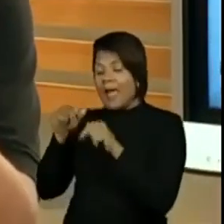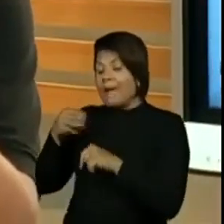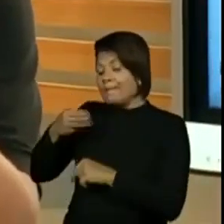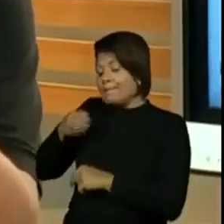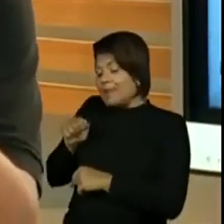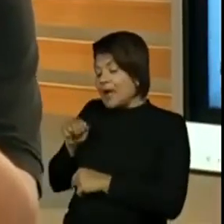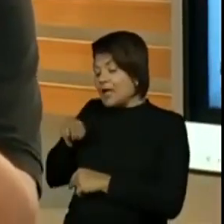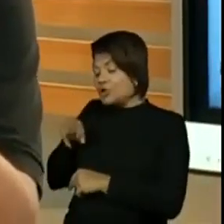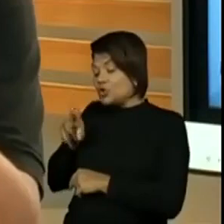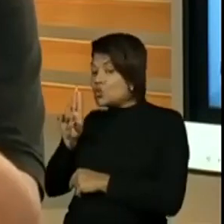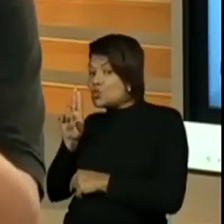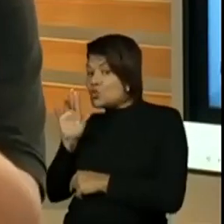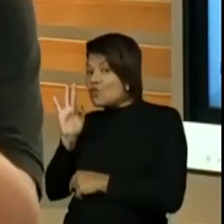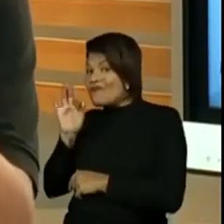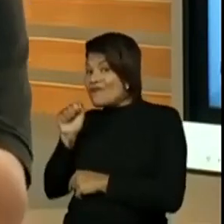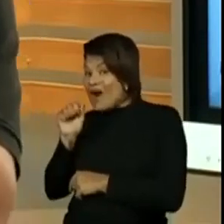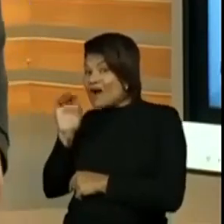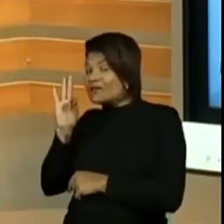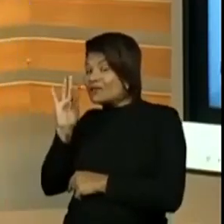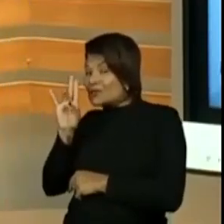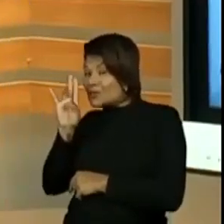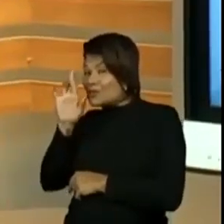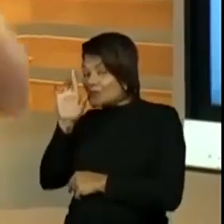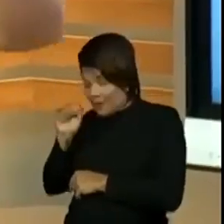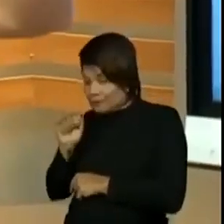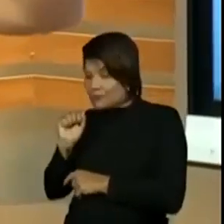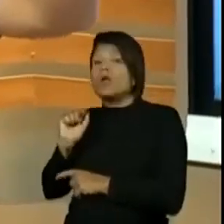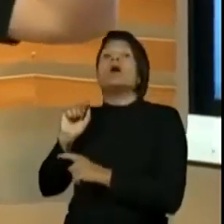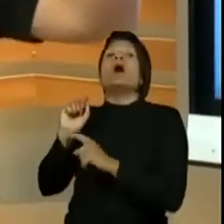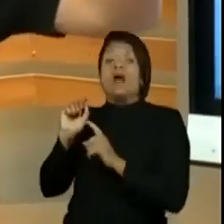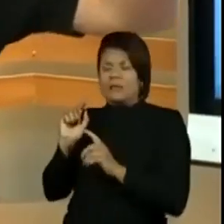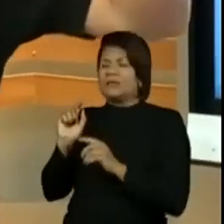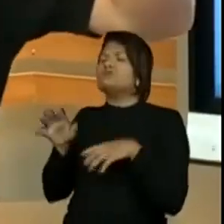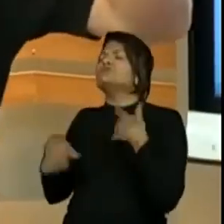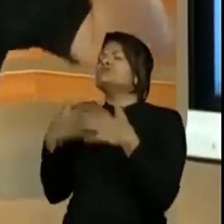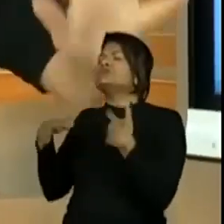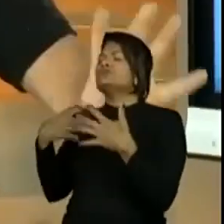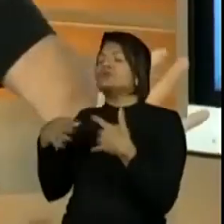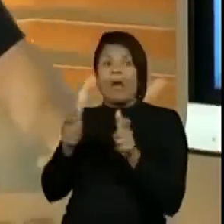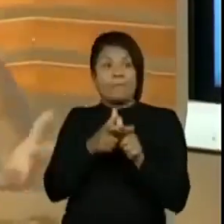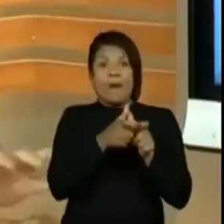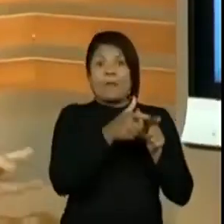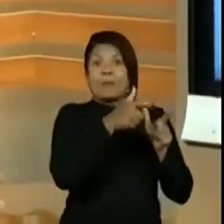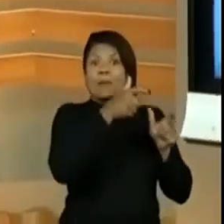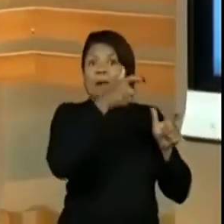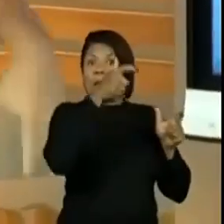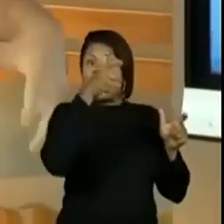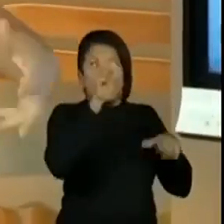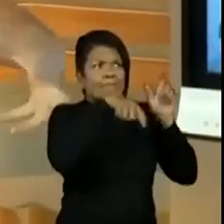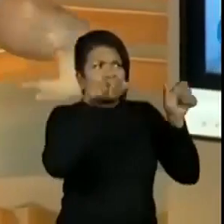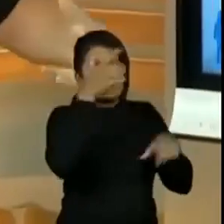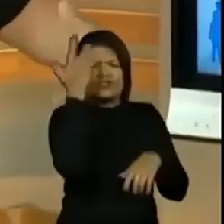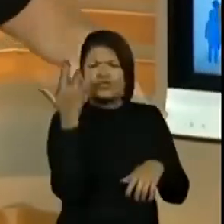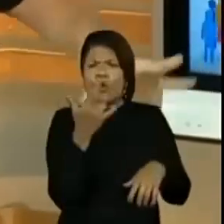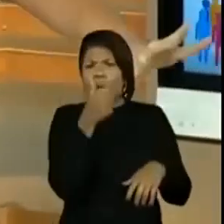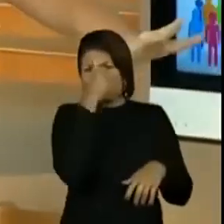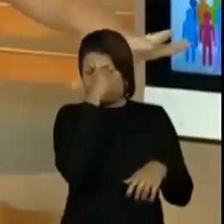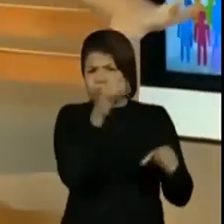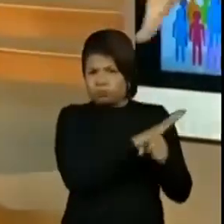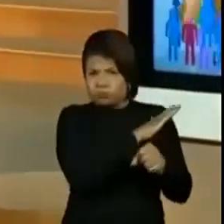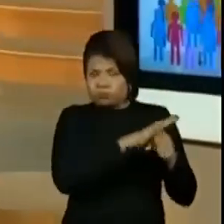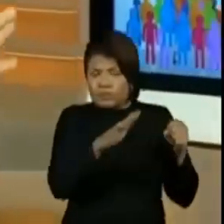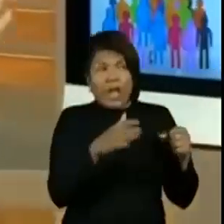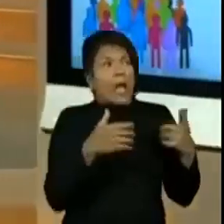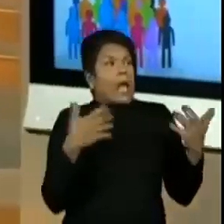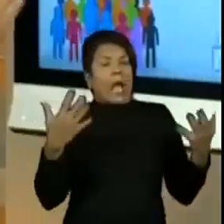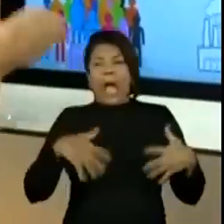maquinofatura. A produção começou a ser feita por máquinas. E vai ter um momento da história. Pois é. Essa produção feita por máquinas, ela vai